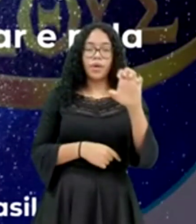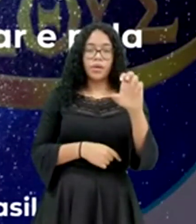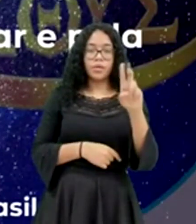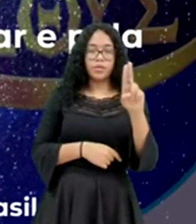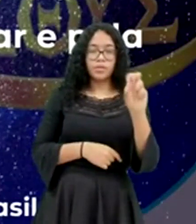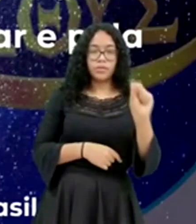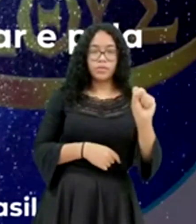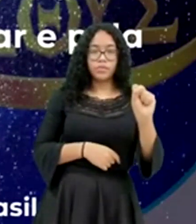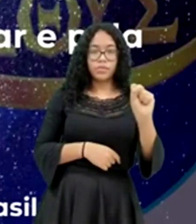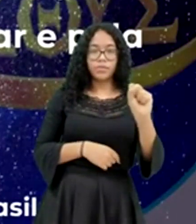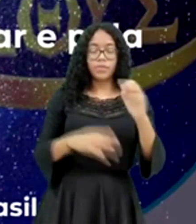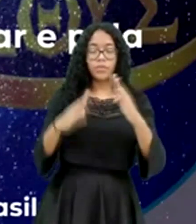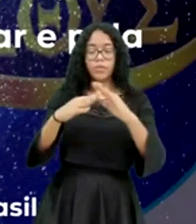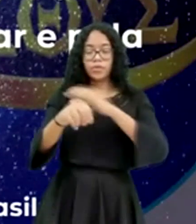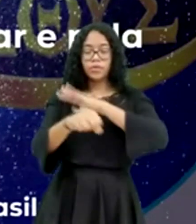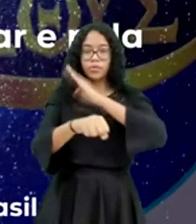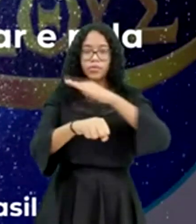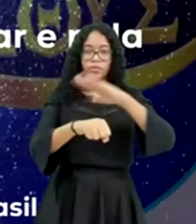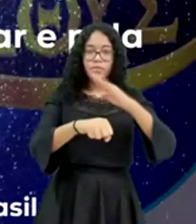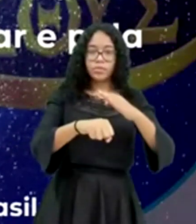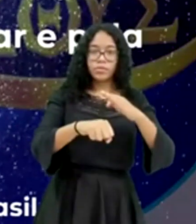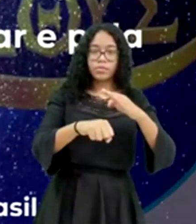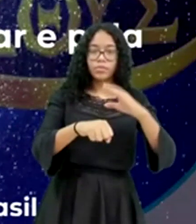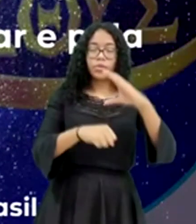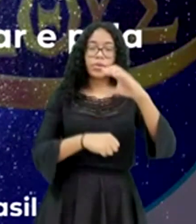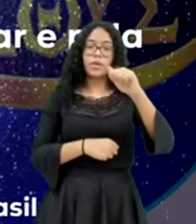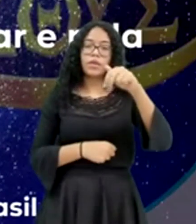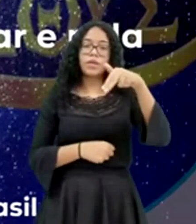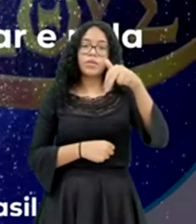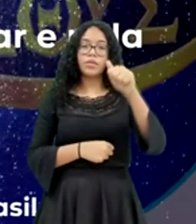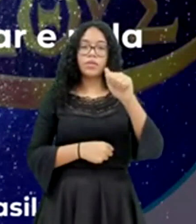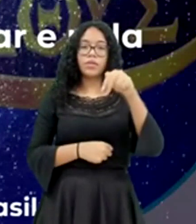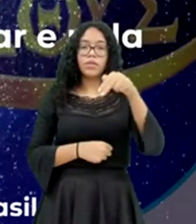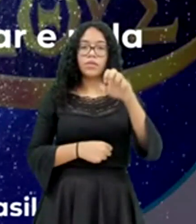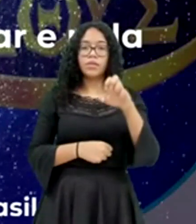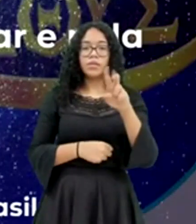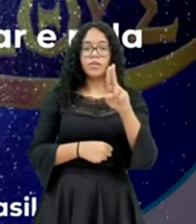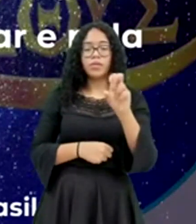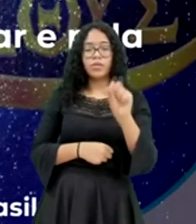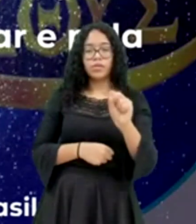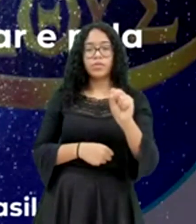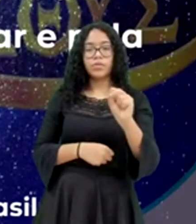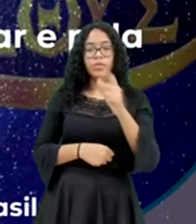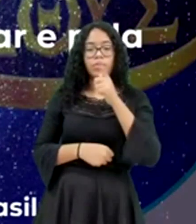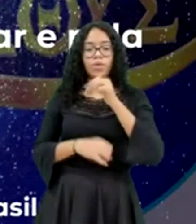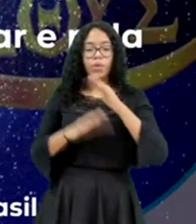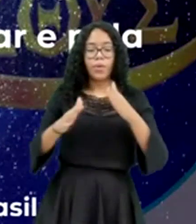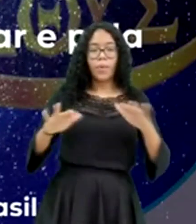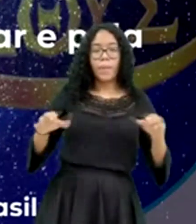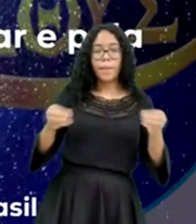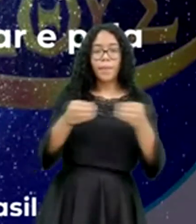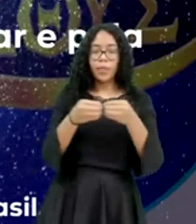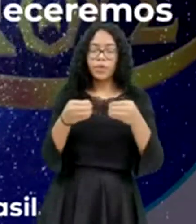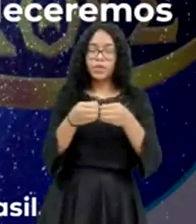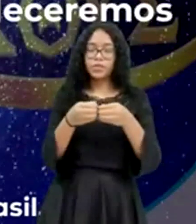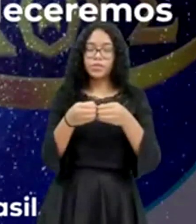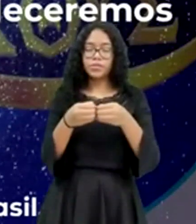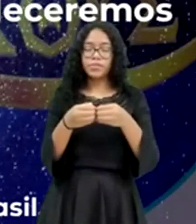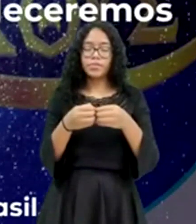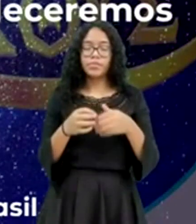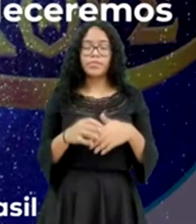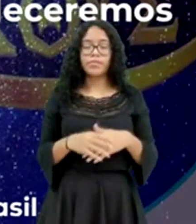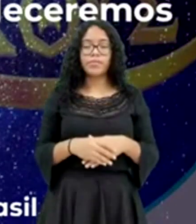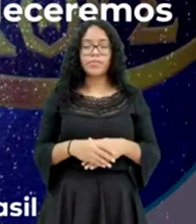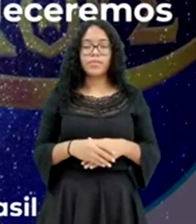os cananeus habitam ao pé do mar e pela ribeira do Jordão.